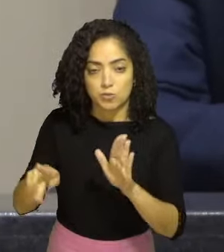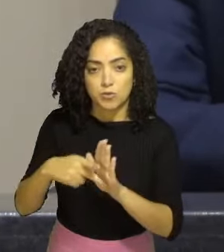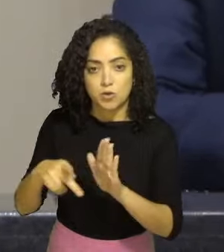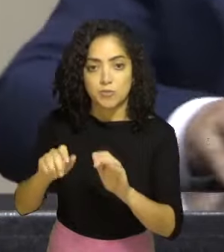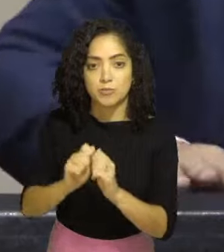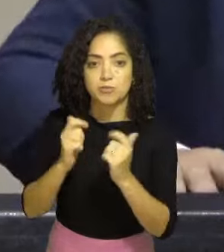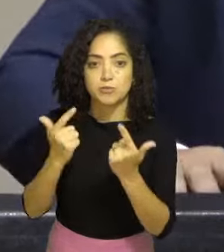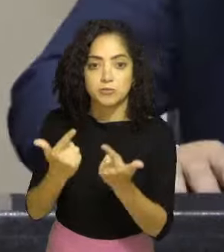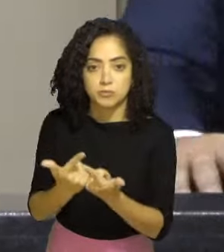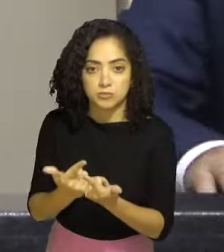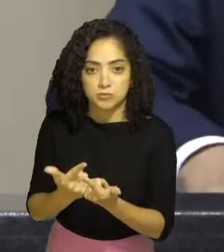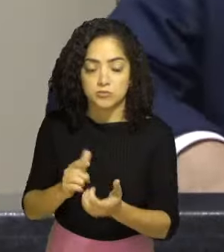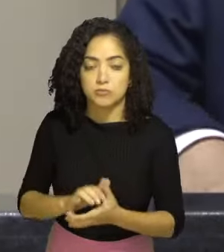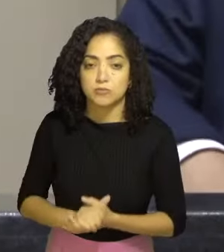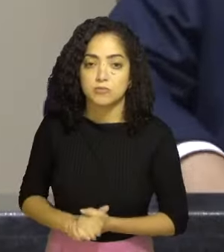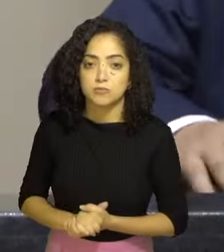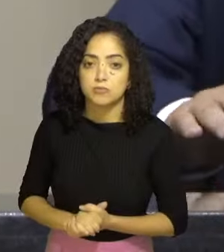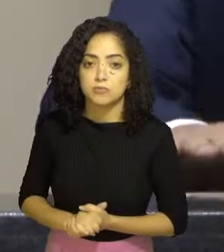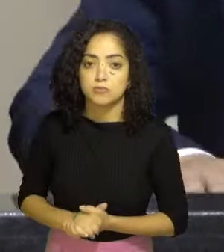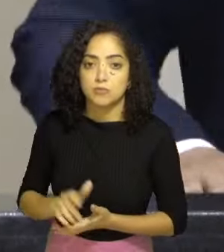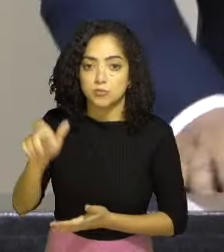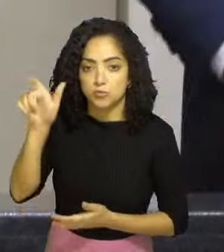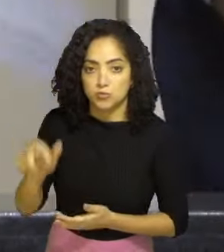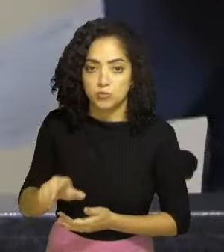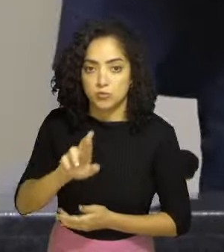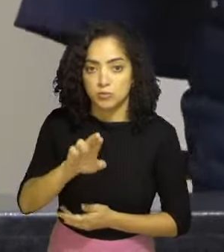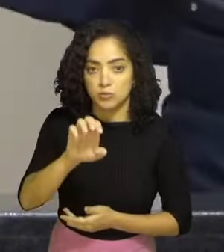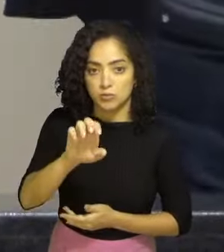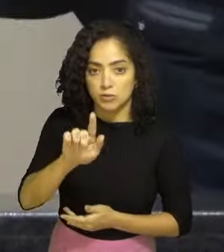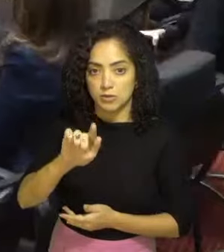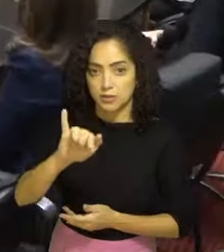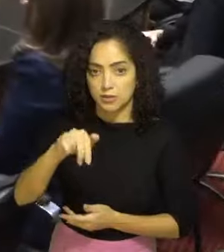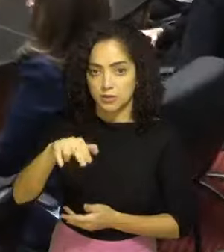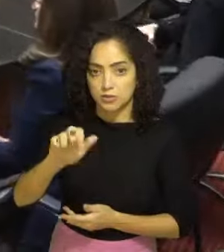Catarina, sob a regência do maestro Reginaldo da Silva.